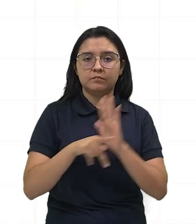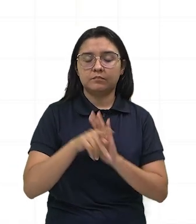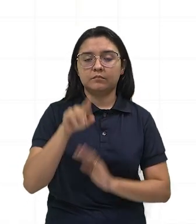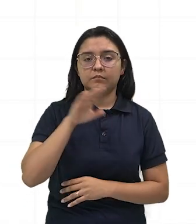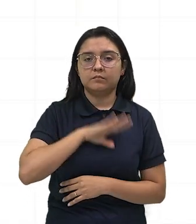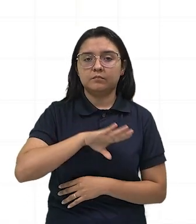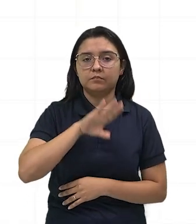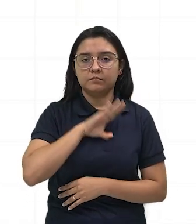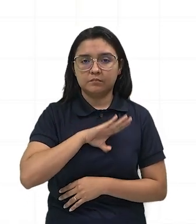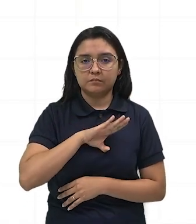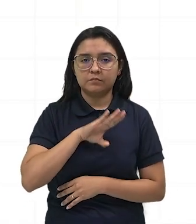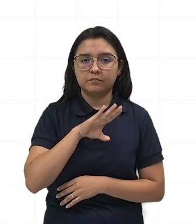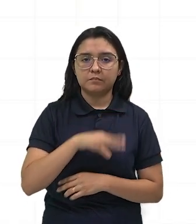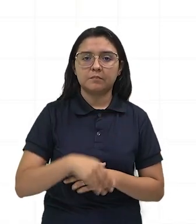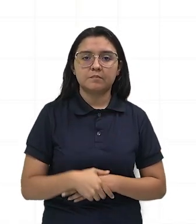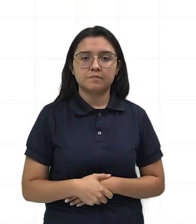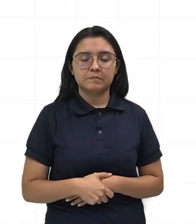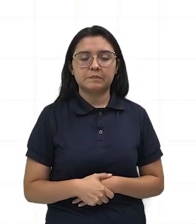né?